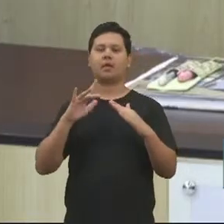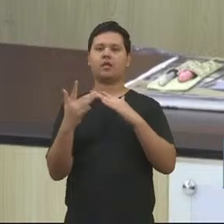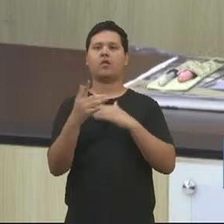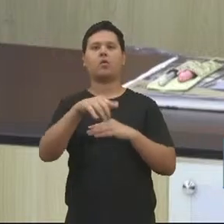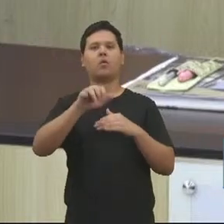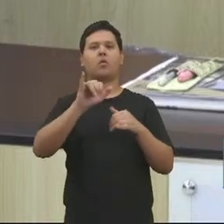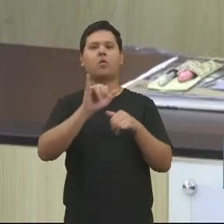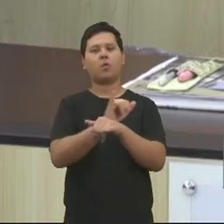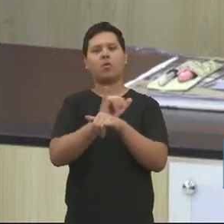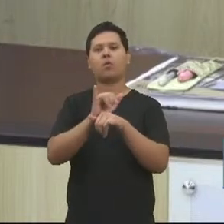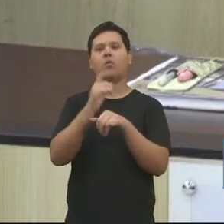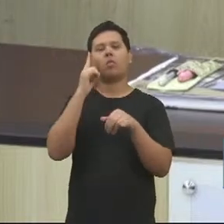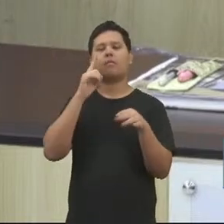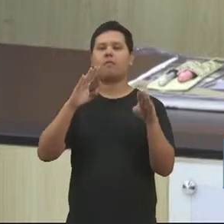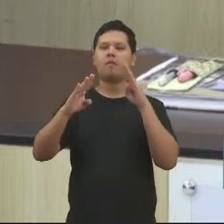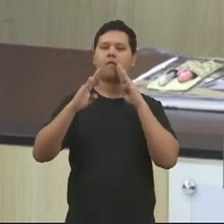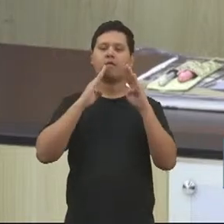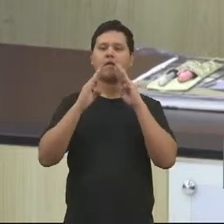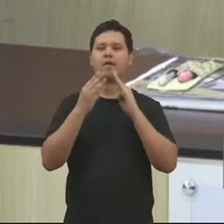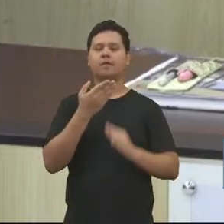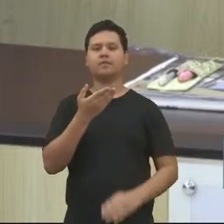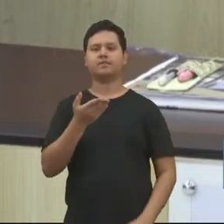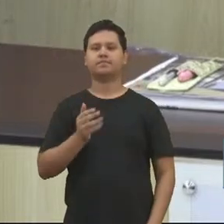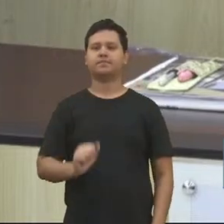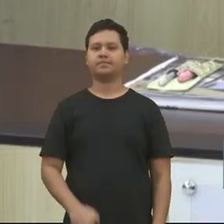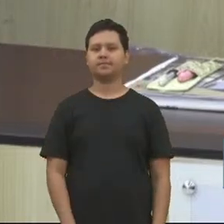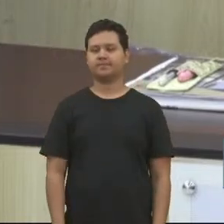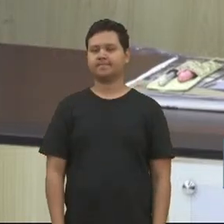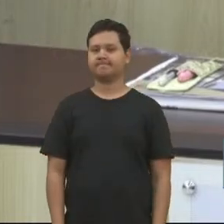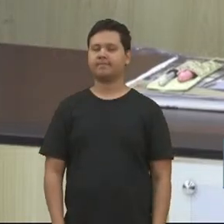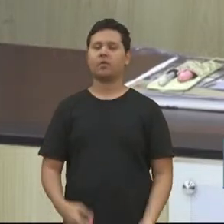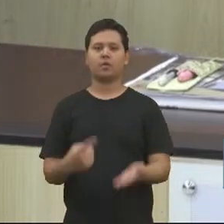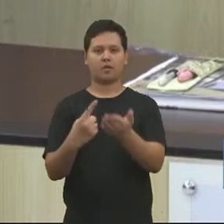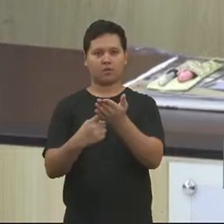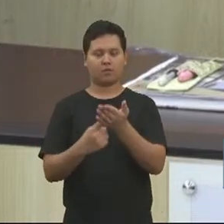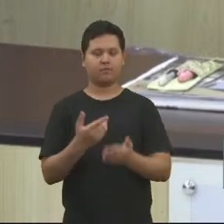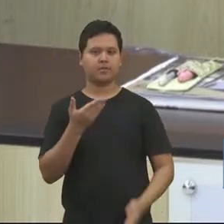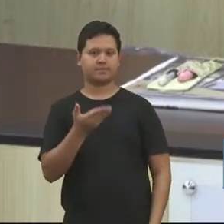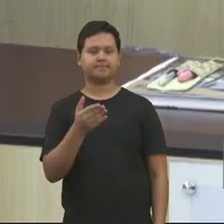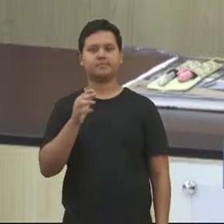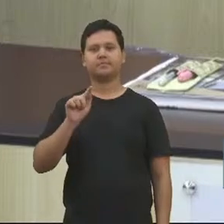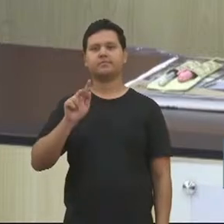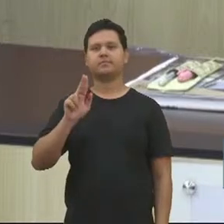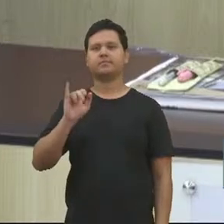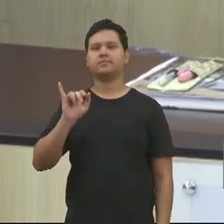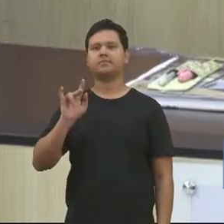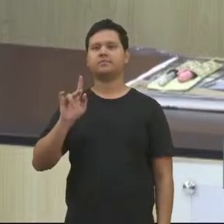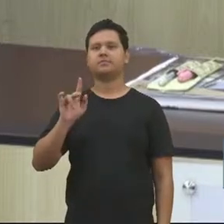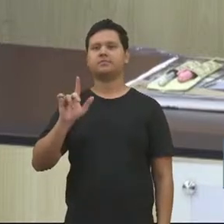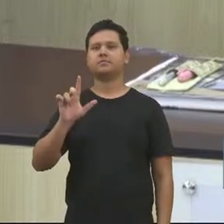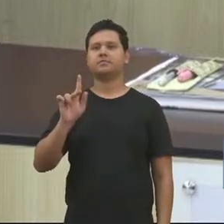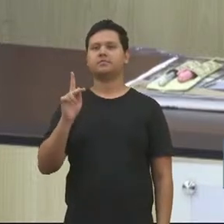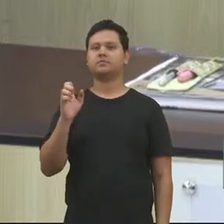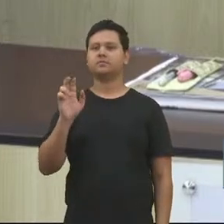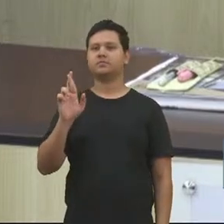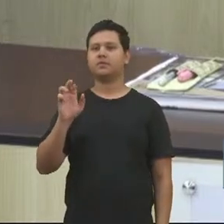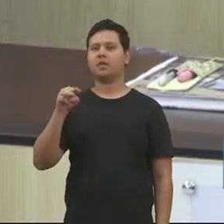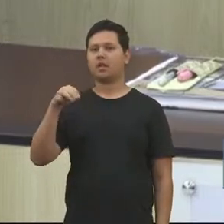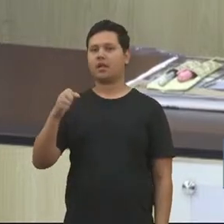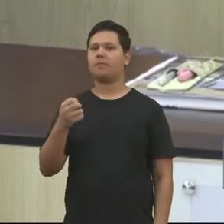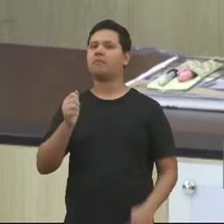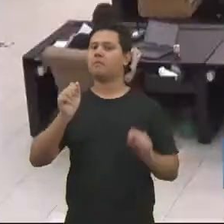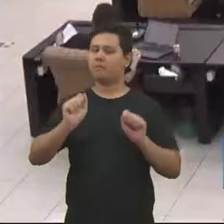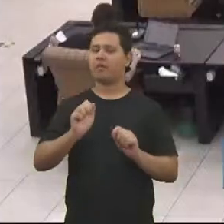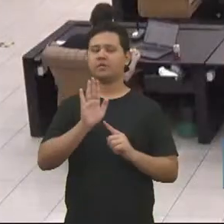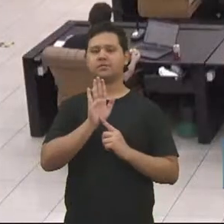YouTube e Facebook. Agora convido o senhor Guilherme Seixas Mendonça que possa fazer a sua apresentação.